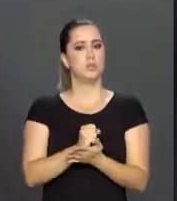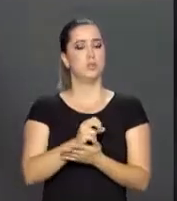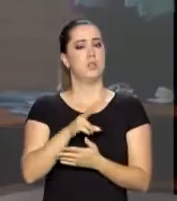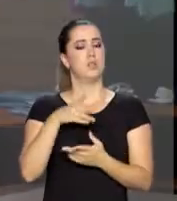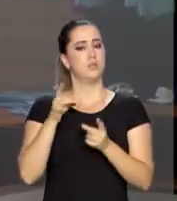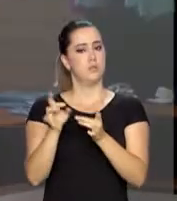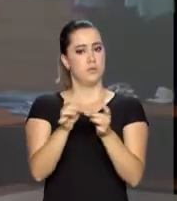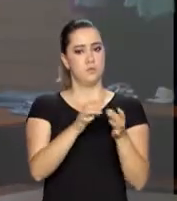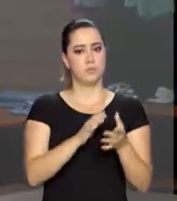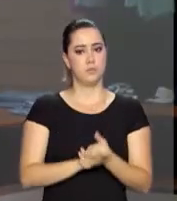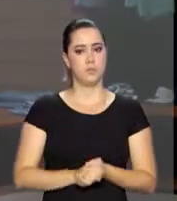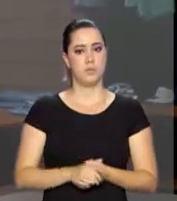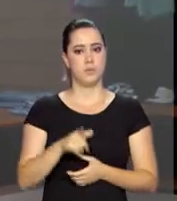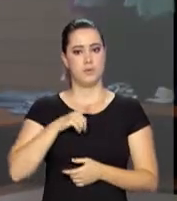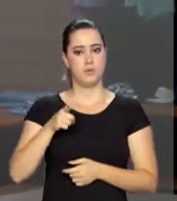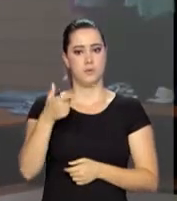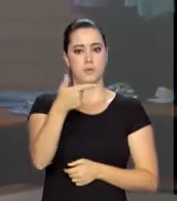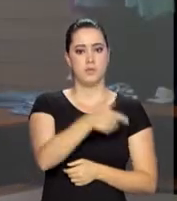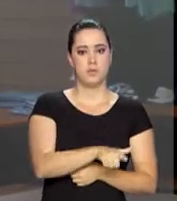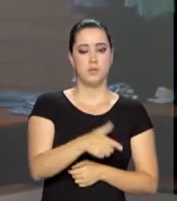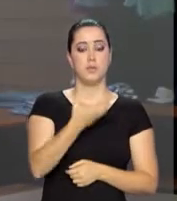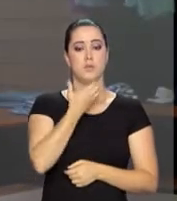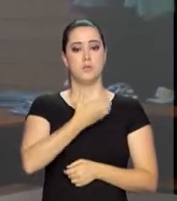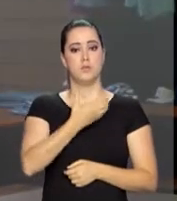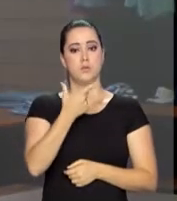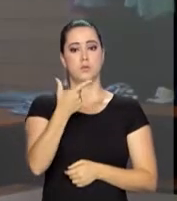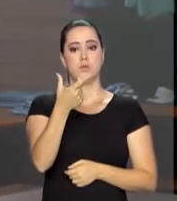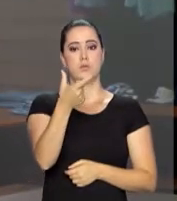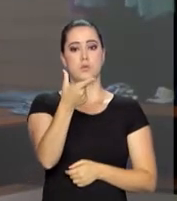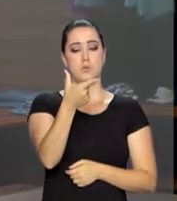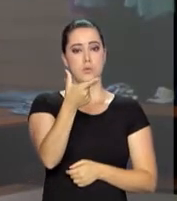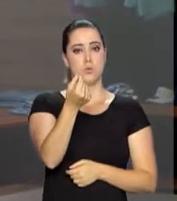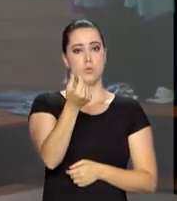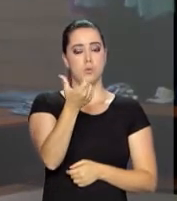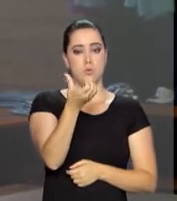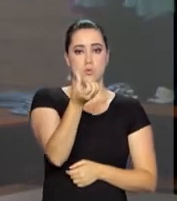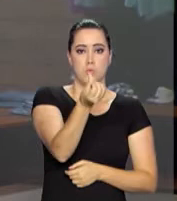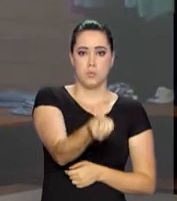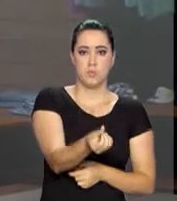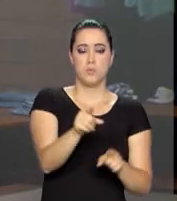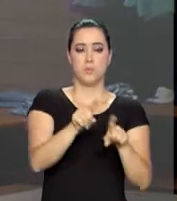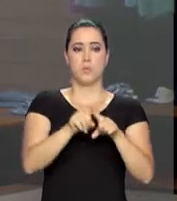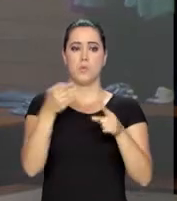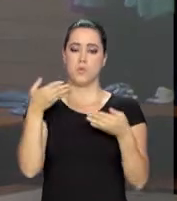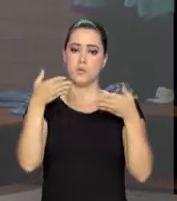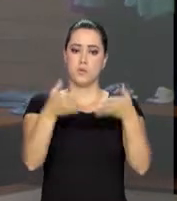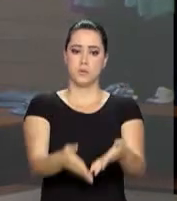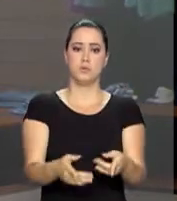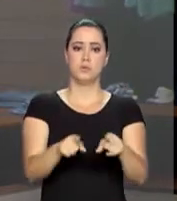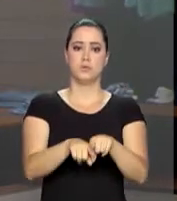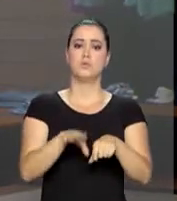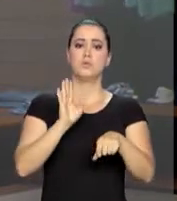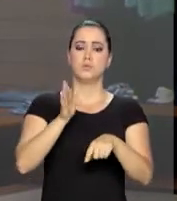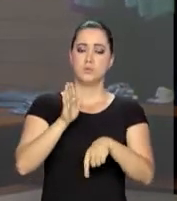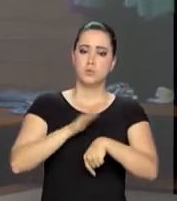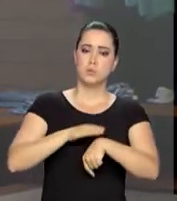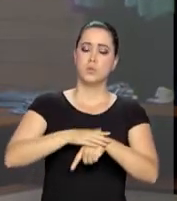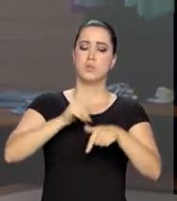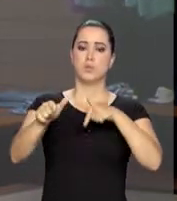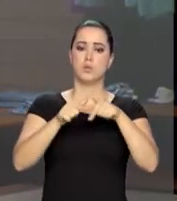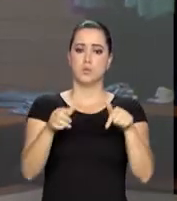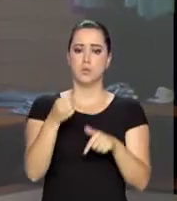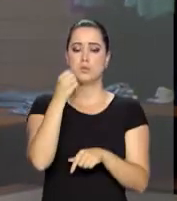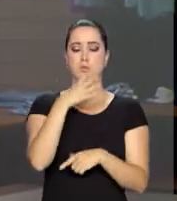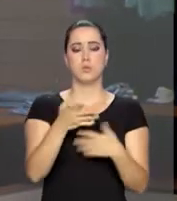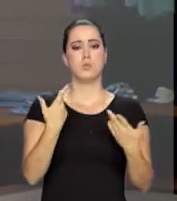vendedor teve outra oportunidade em dezembro de 2016 aqui né como temporário vim pra cá acabei fazendo um trabalho bom já